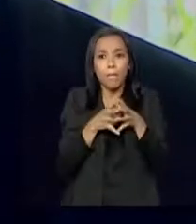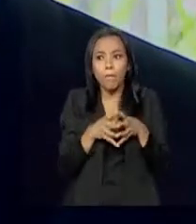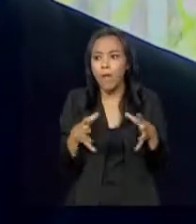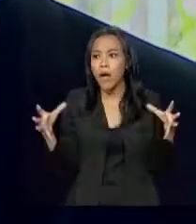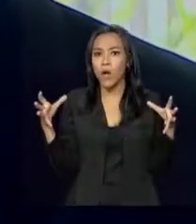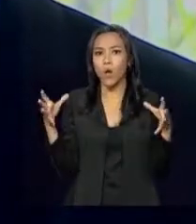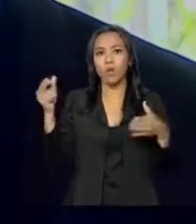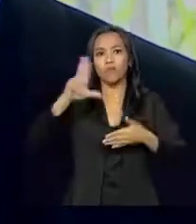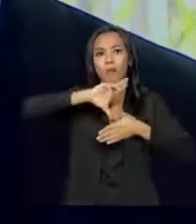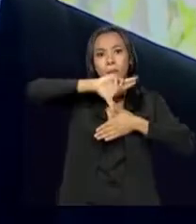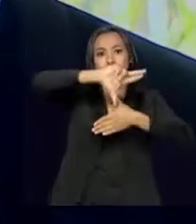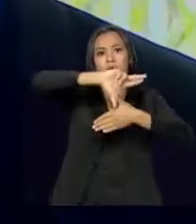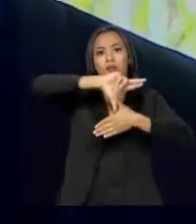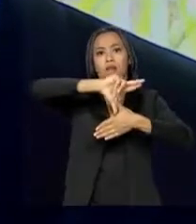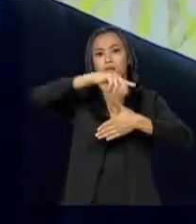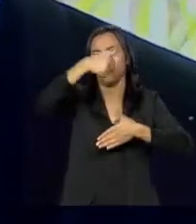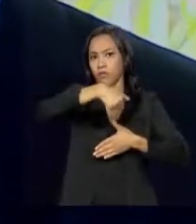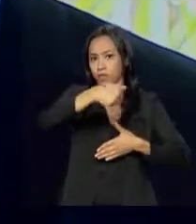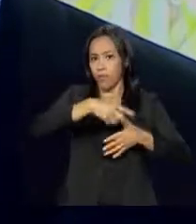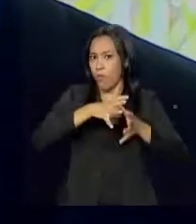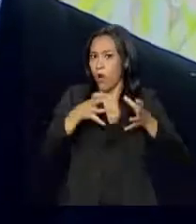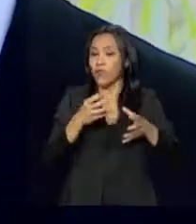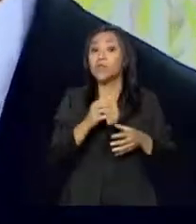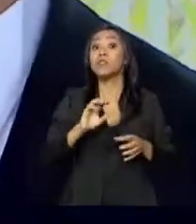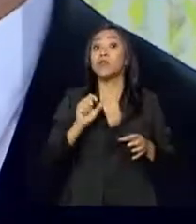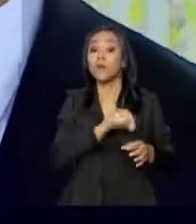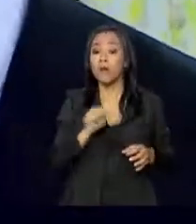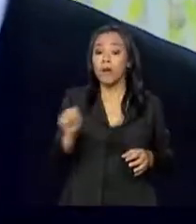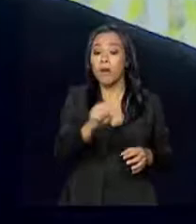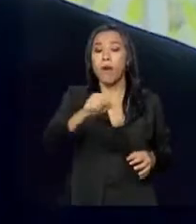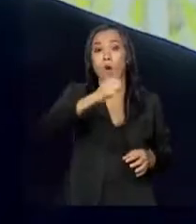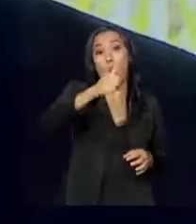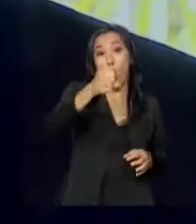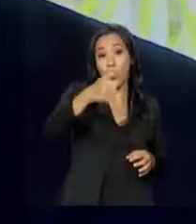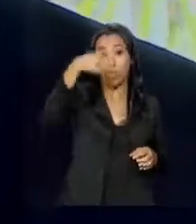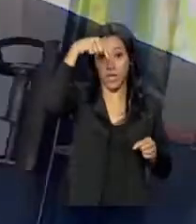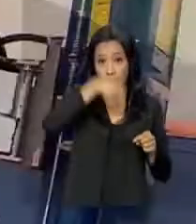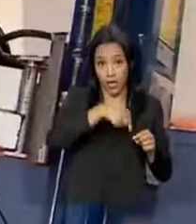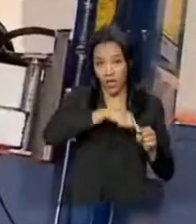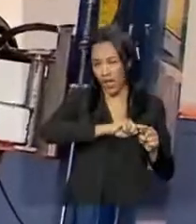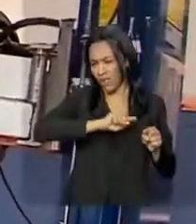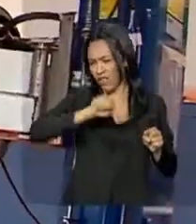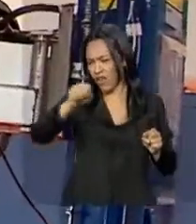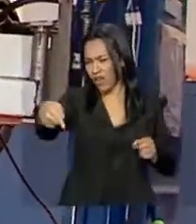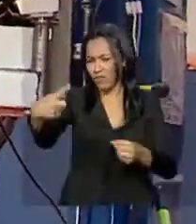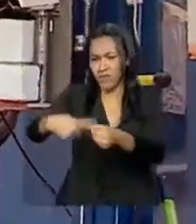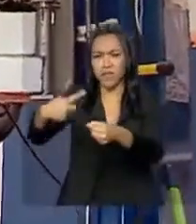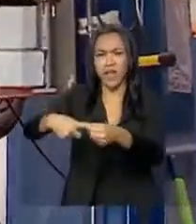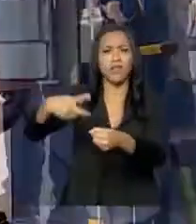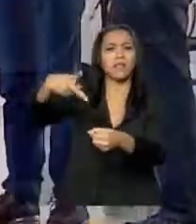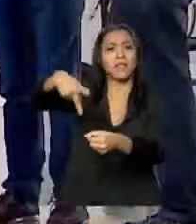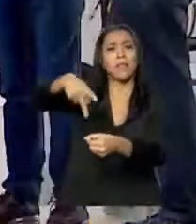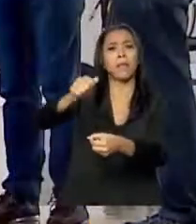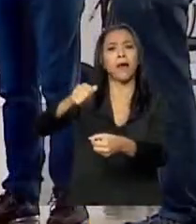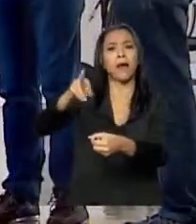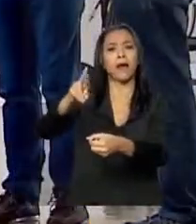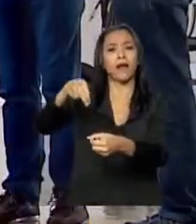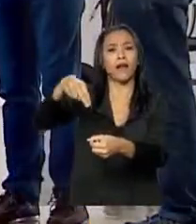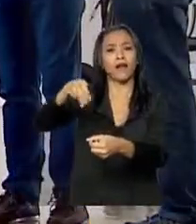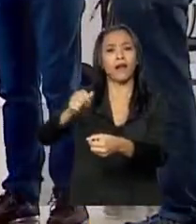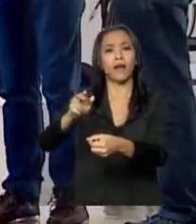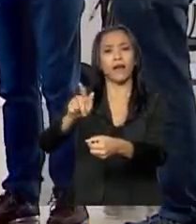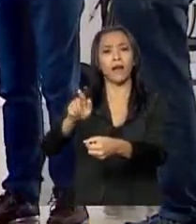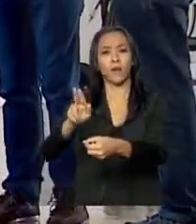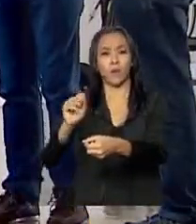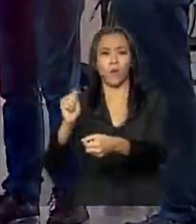da América Latina. Serão 11 eletropostos desde Foz do Iguaçu até Paranaguá. E para melhorar o desempenho dos